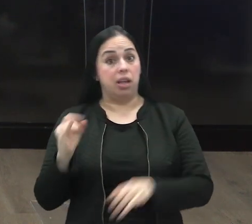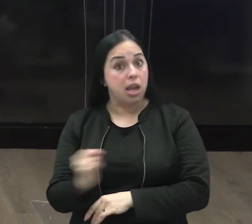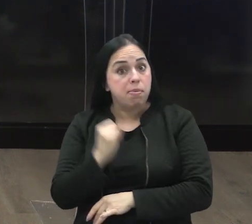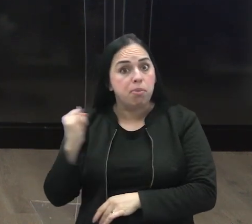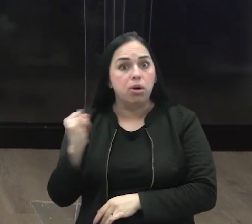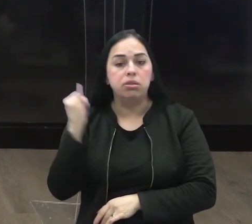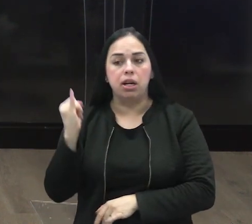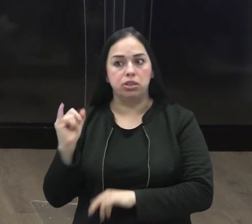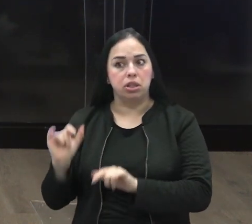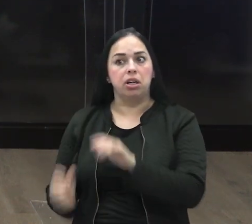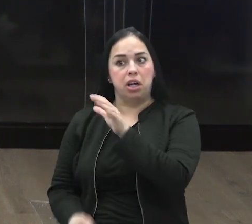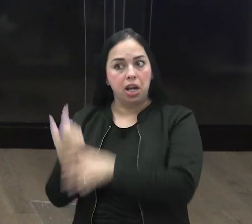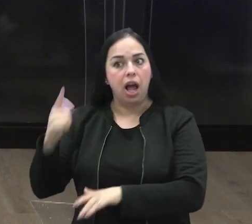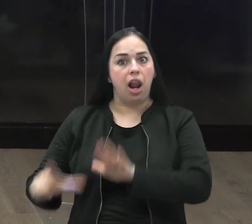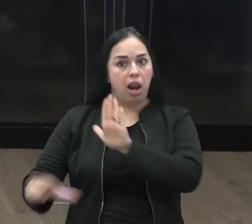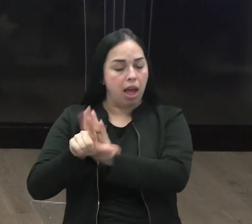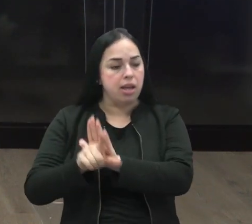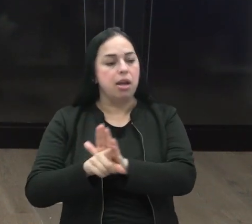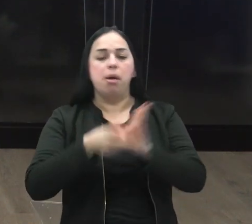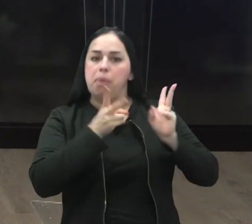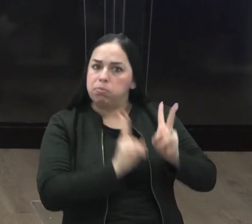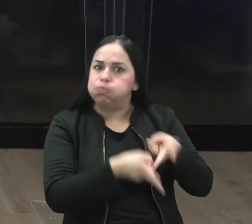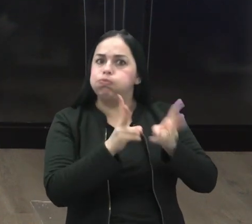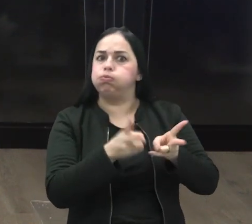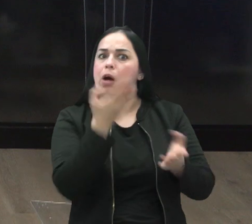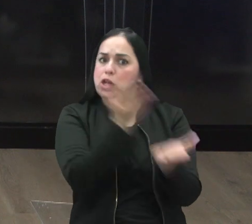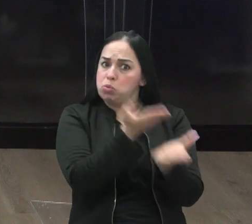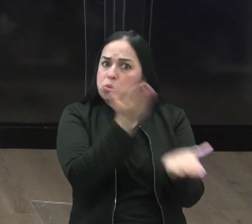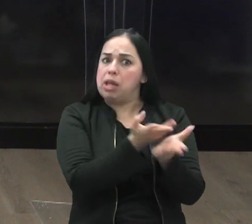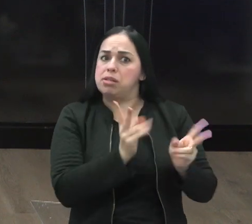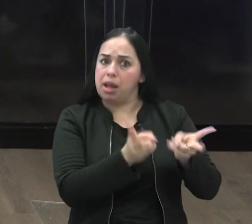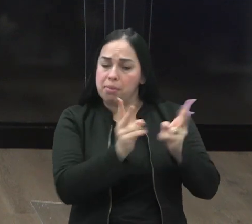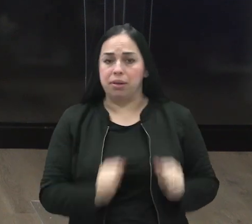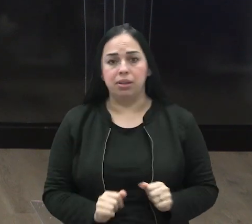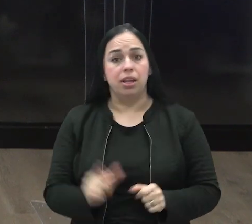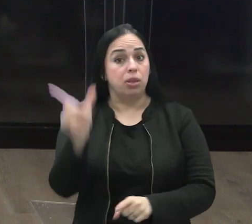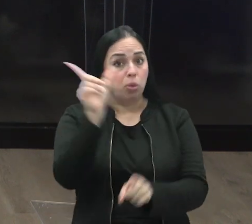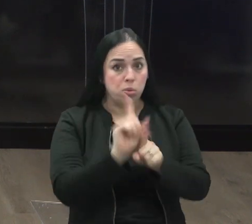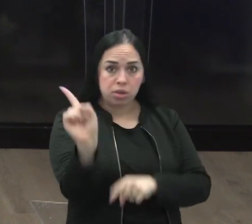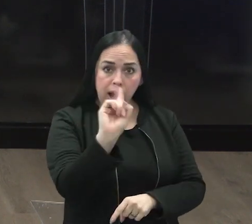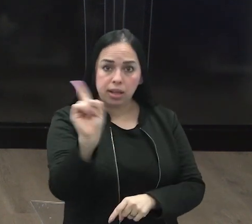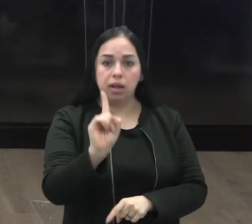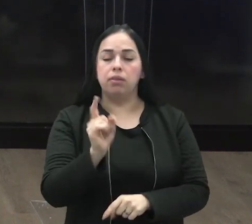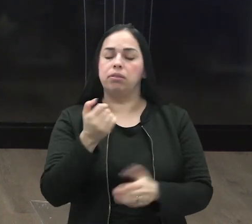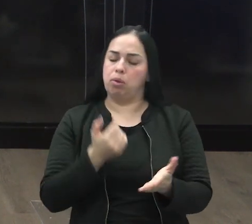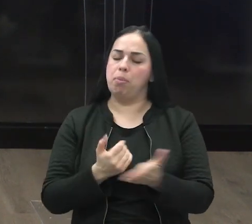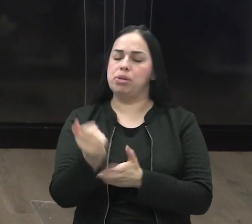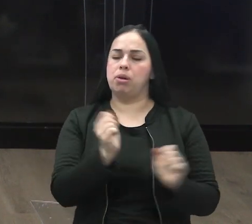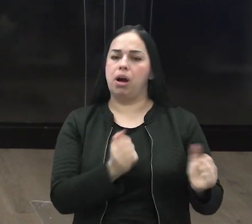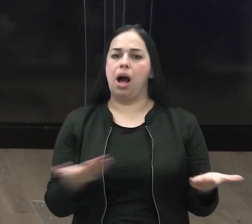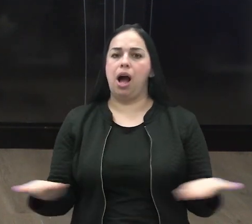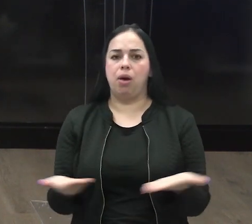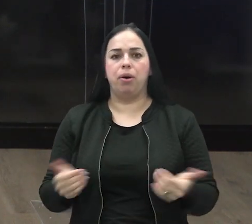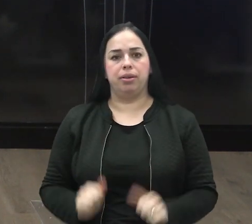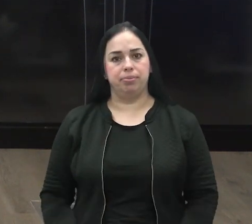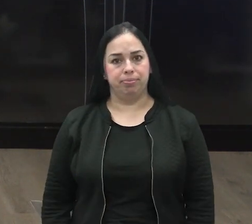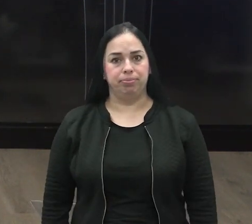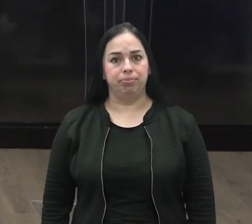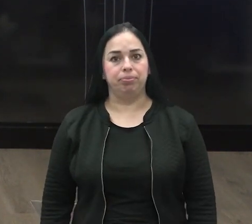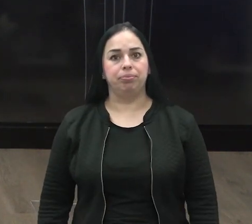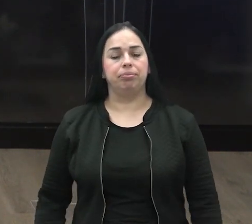políticas públicas para garantir que os estudantes concluam os estudos. Então fica por aí que o boletim já